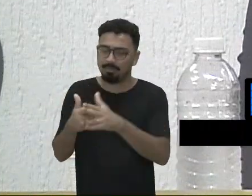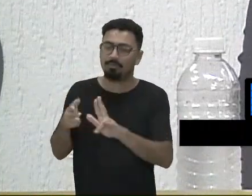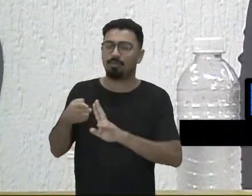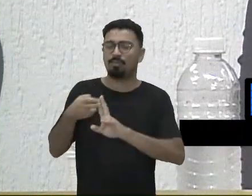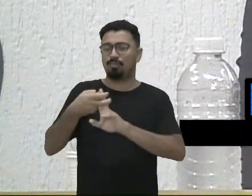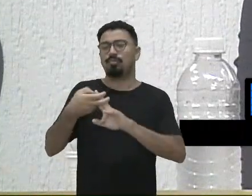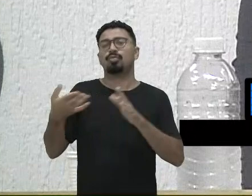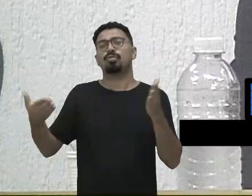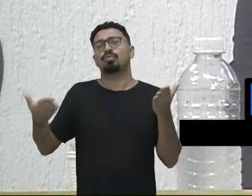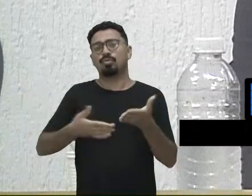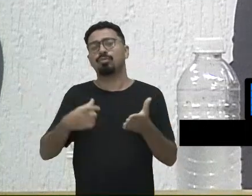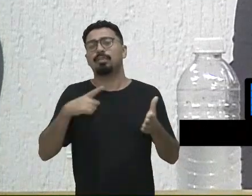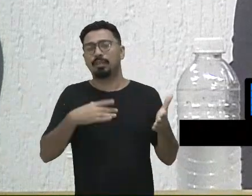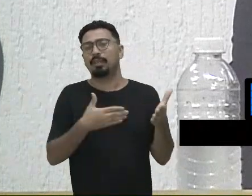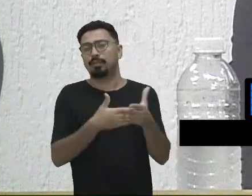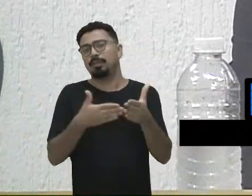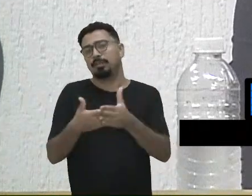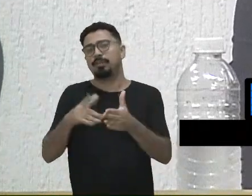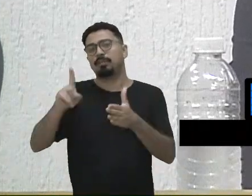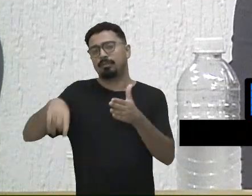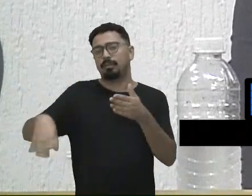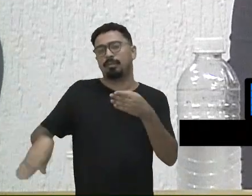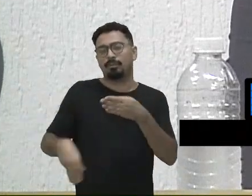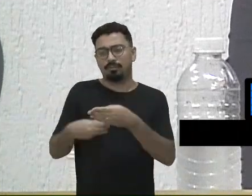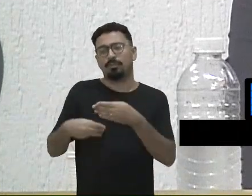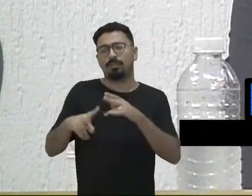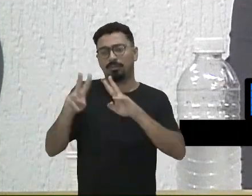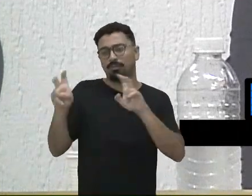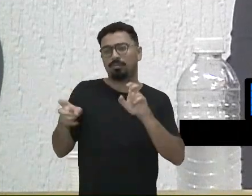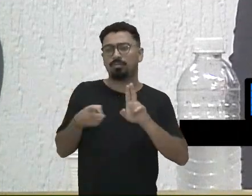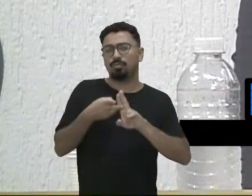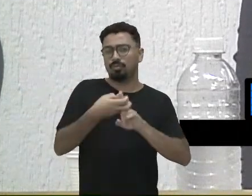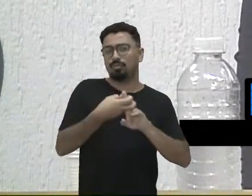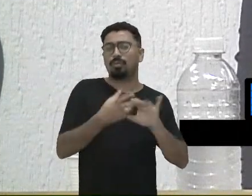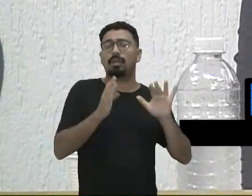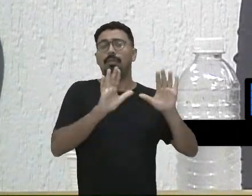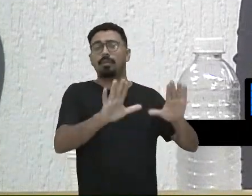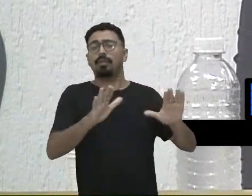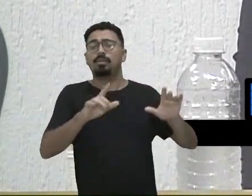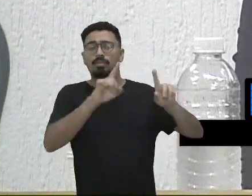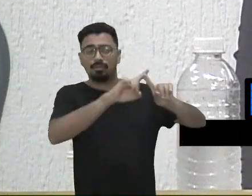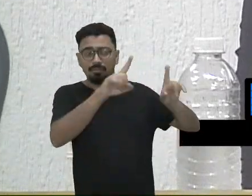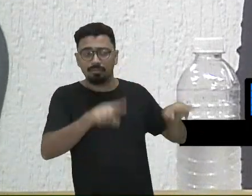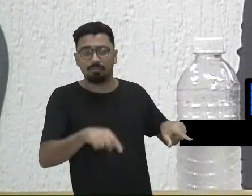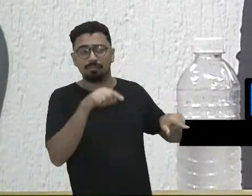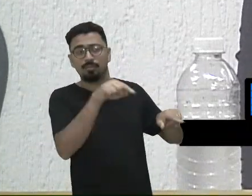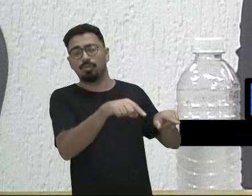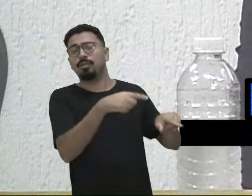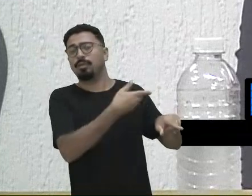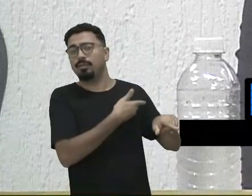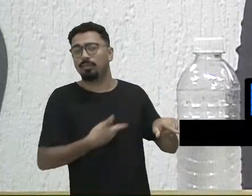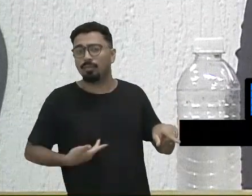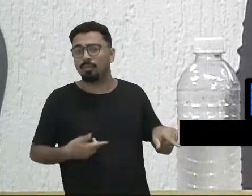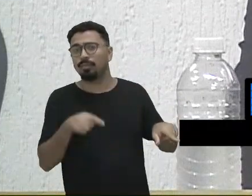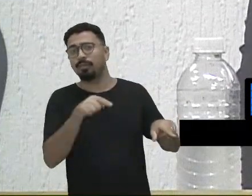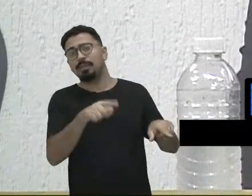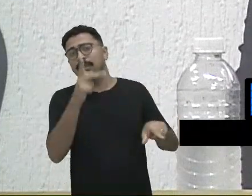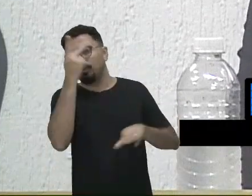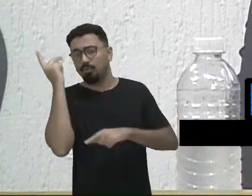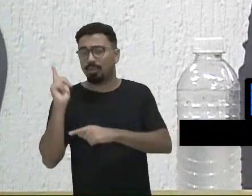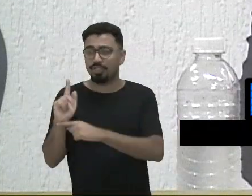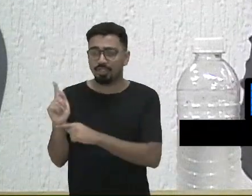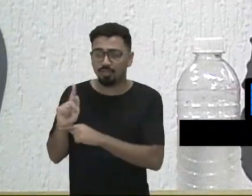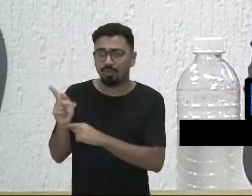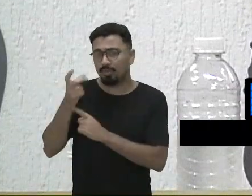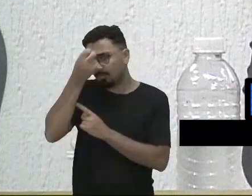apresenta limitações também em complemento ao SUAS. Mas que o servidor, o que o gestor consegue ali contribuir